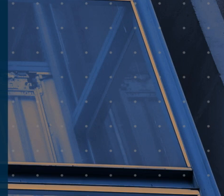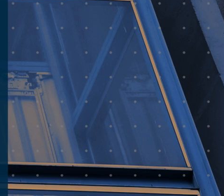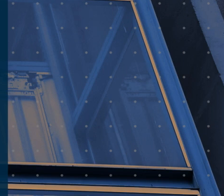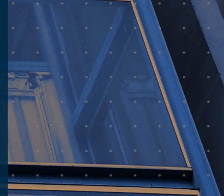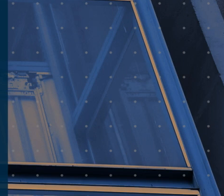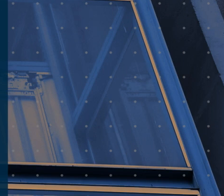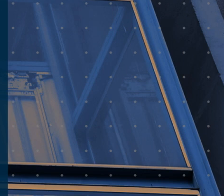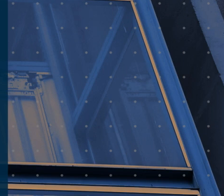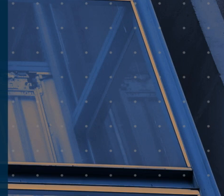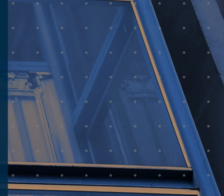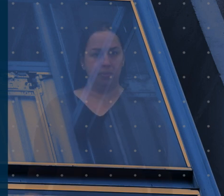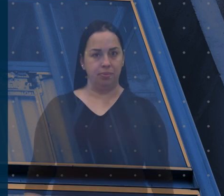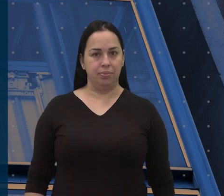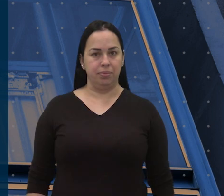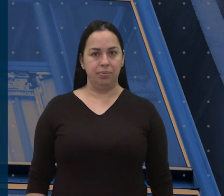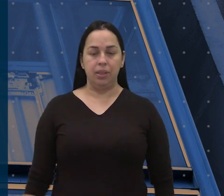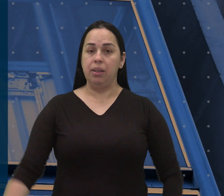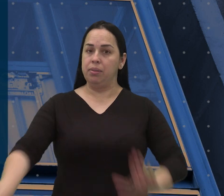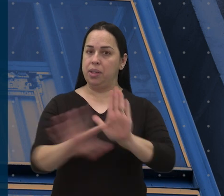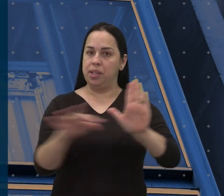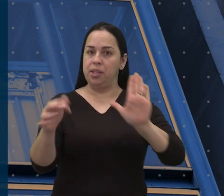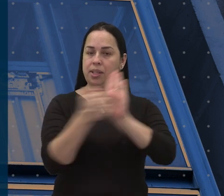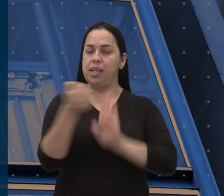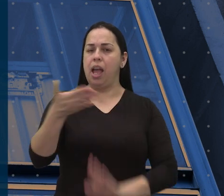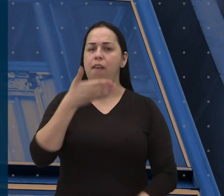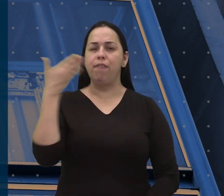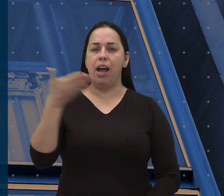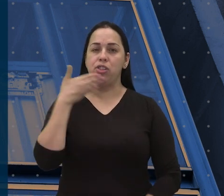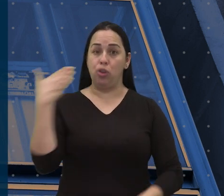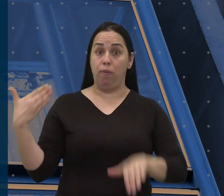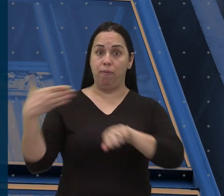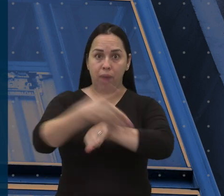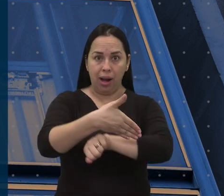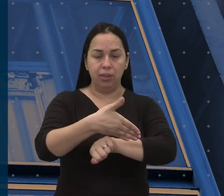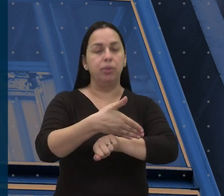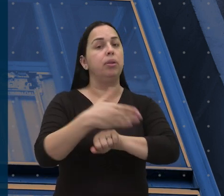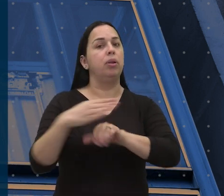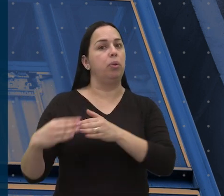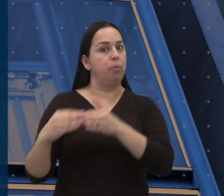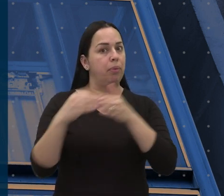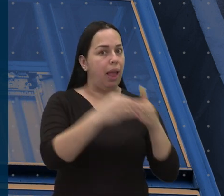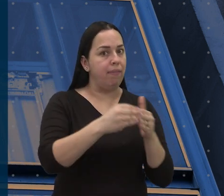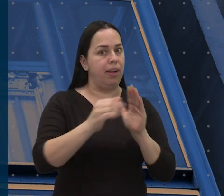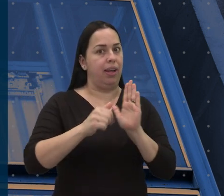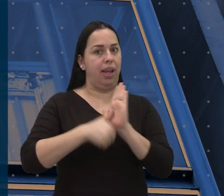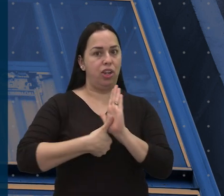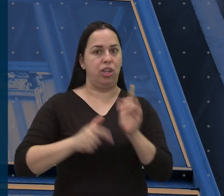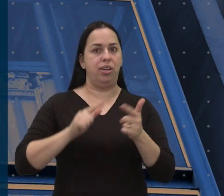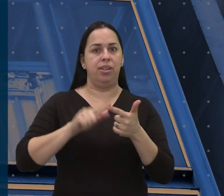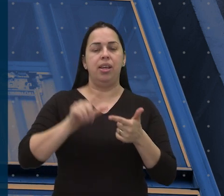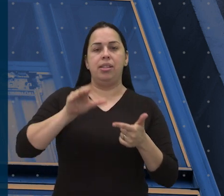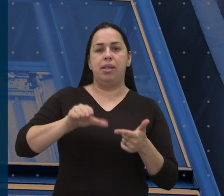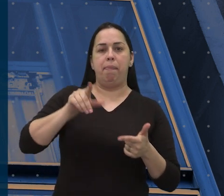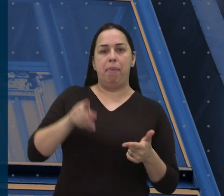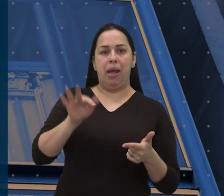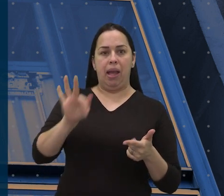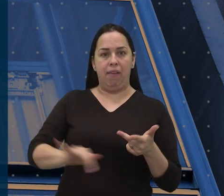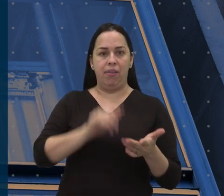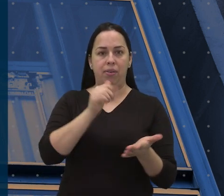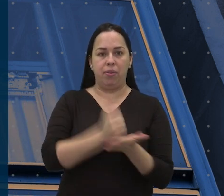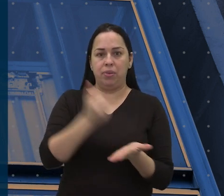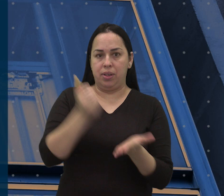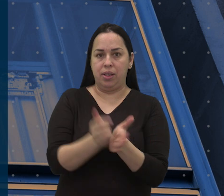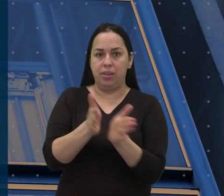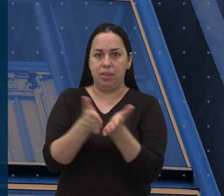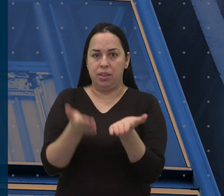de operador de telemarketing. Para se candidatar é fácil, é só comparecer ao PAT levando RG, CPF, carteira